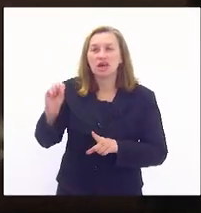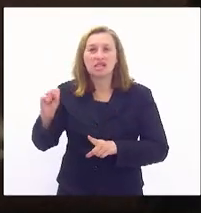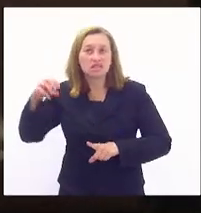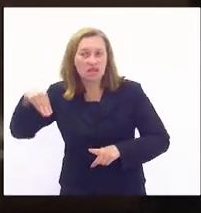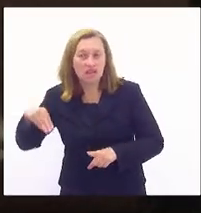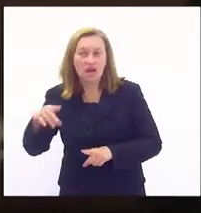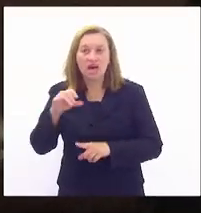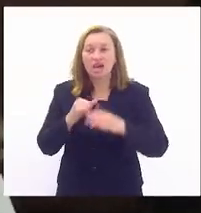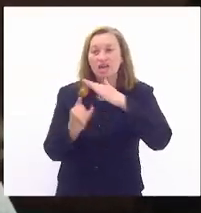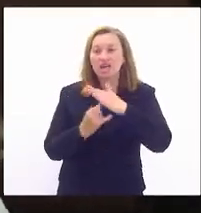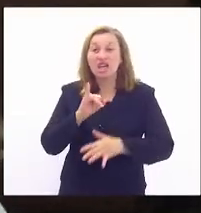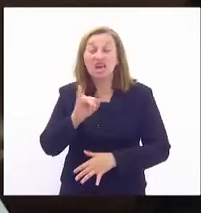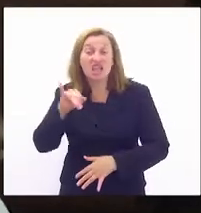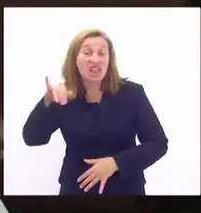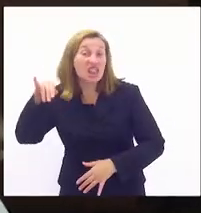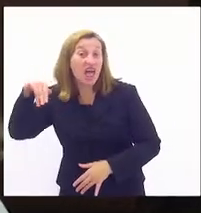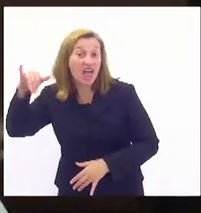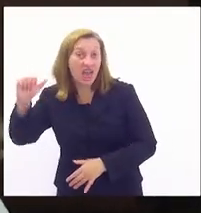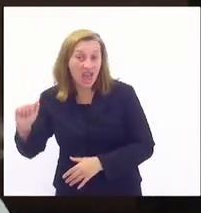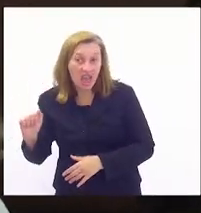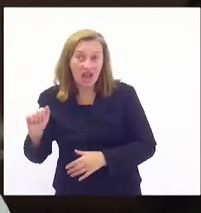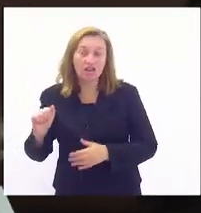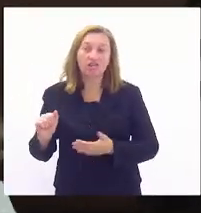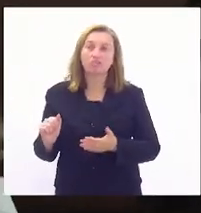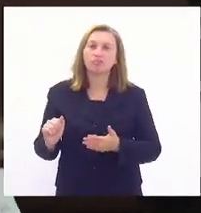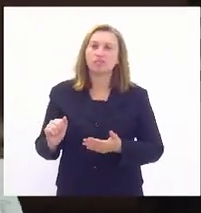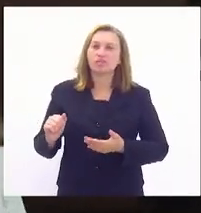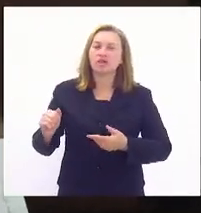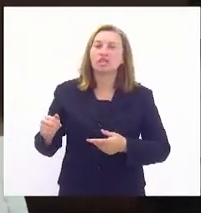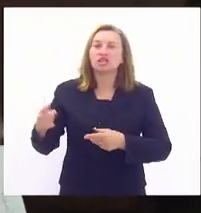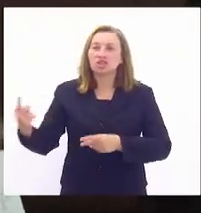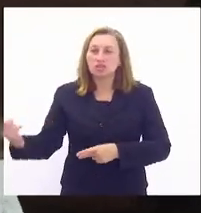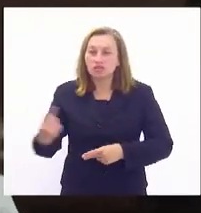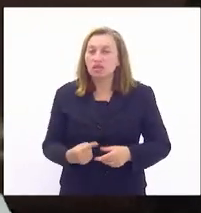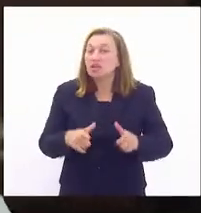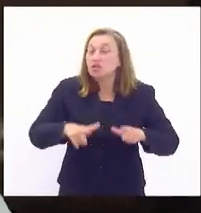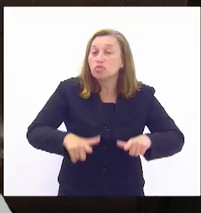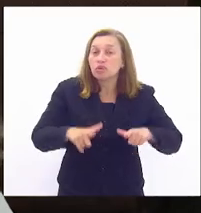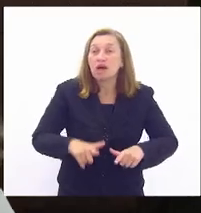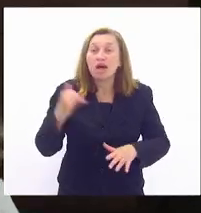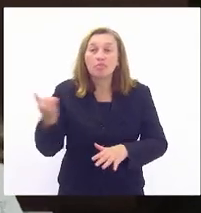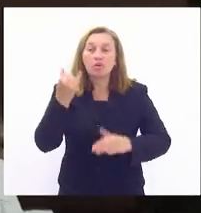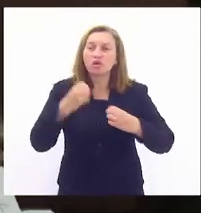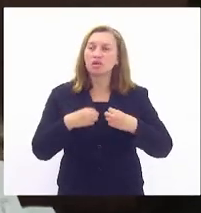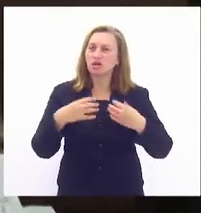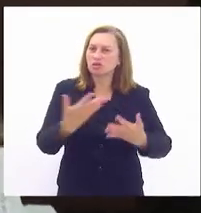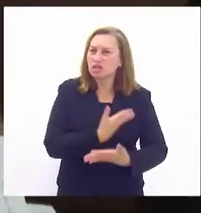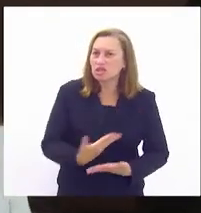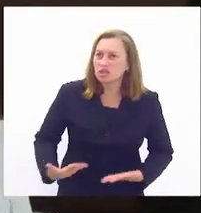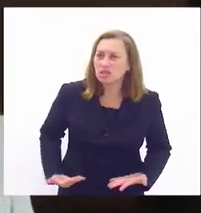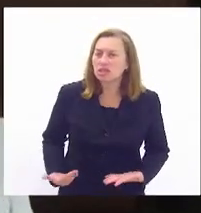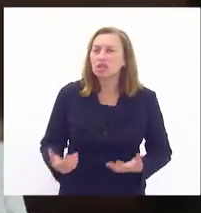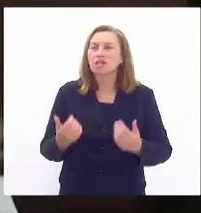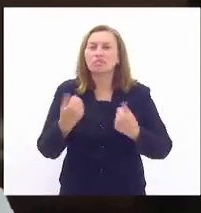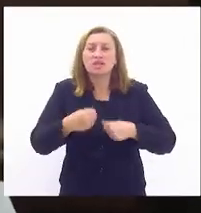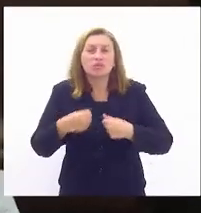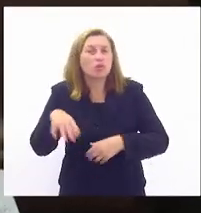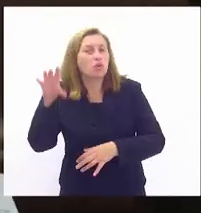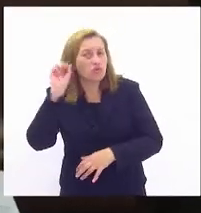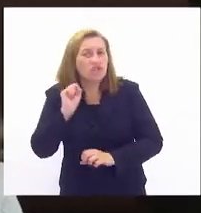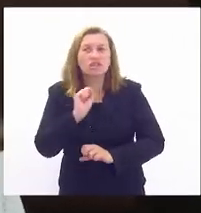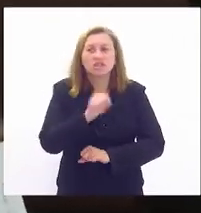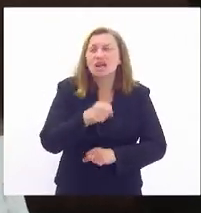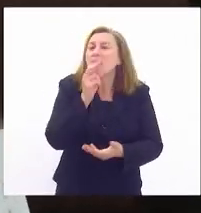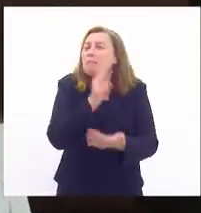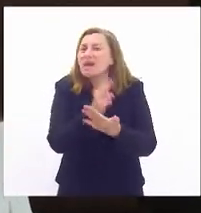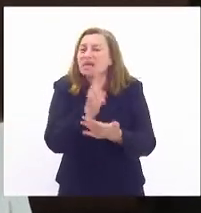o INEA, ele se propõe a estar num espaço tão importante de audiência pública, nós devemos escutar sim, mesmo que a